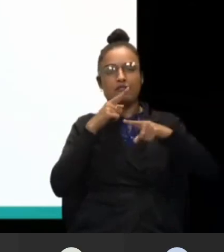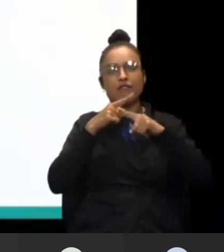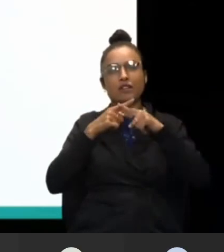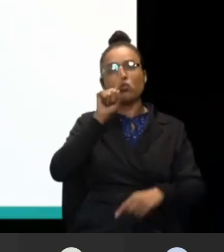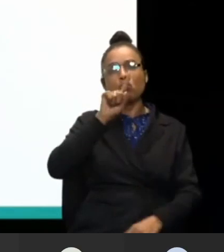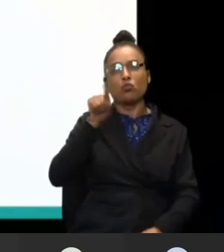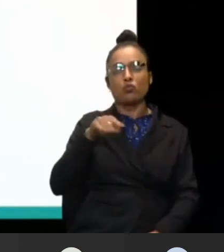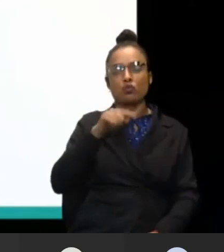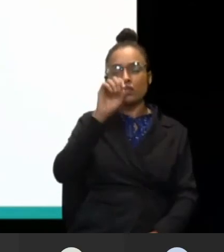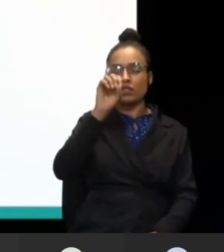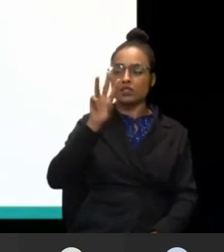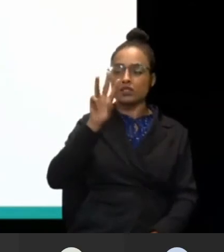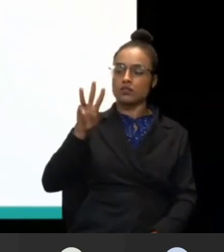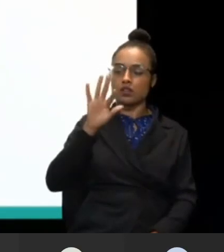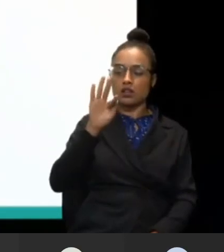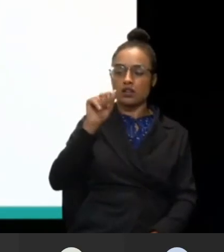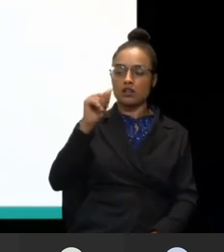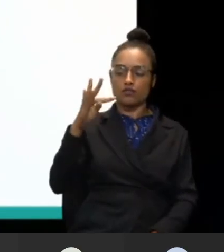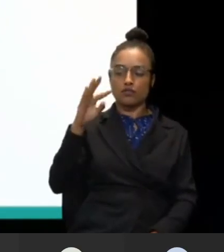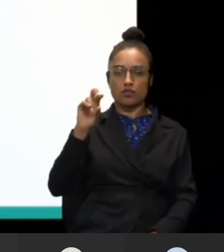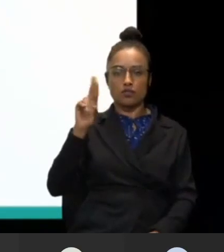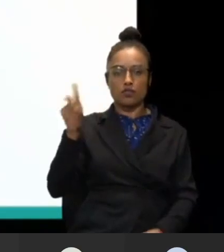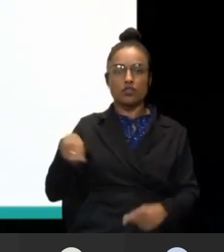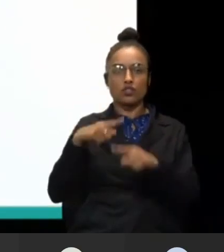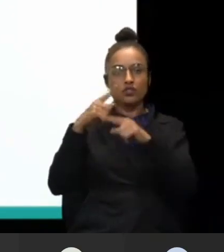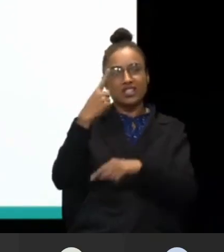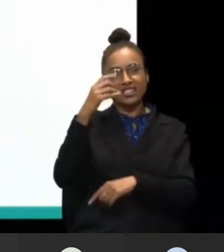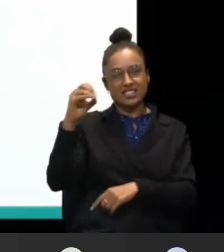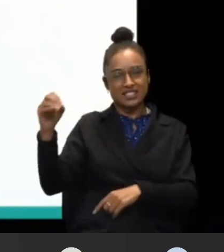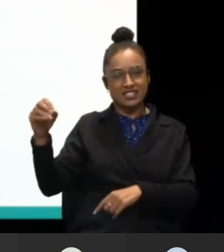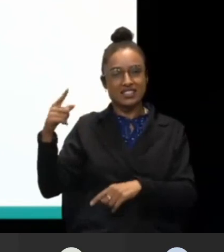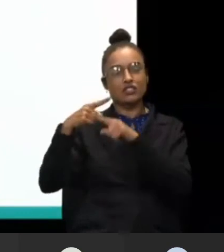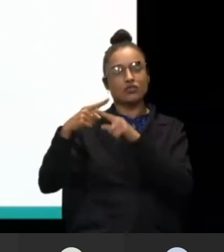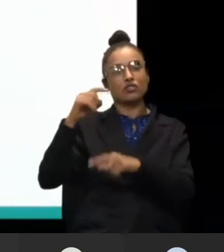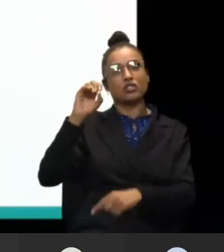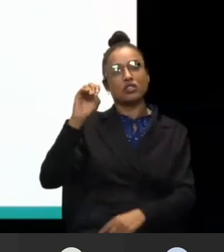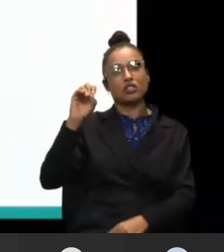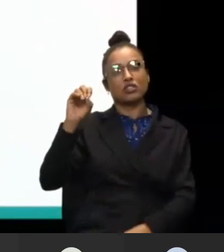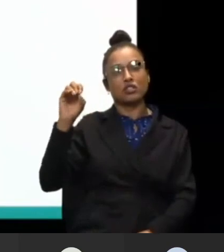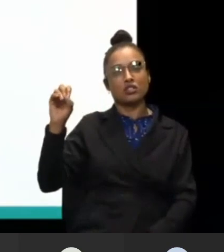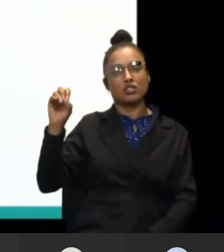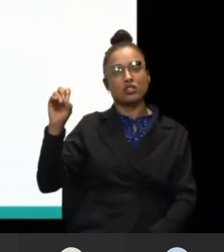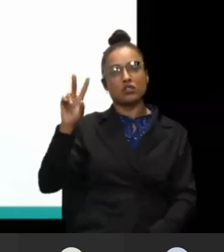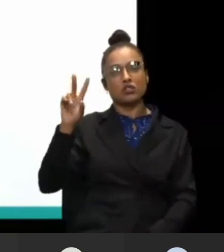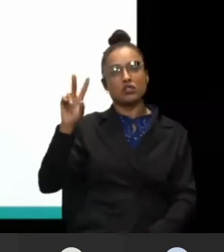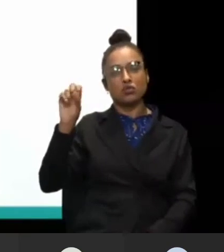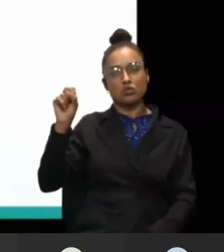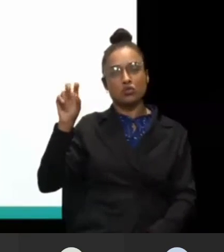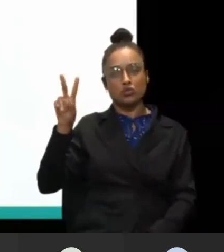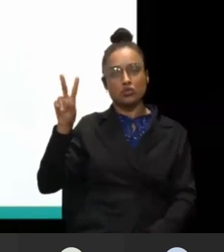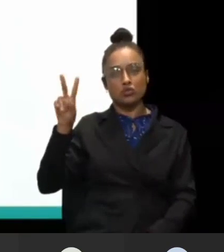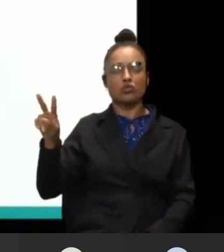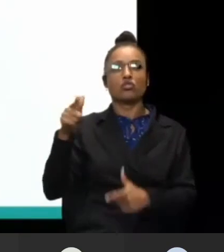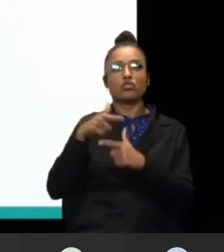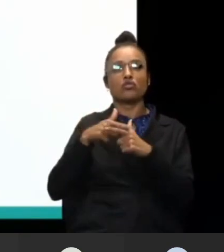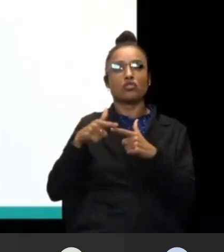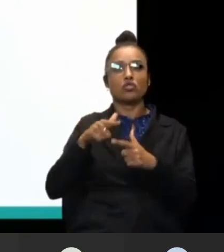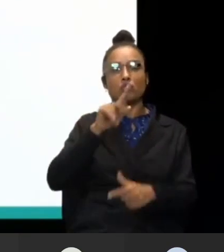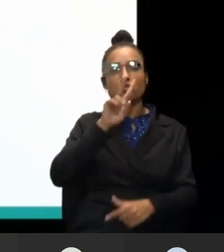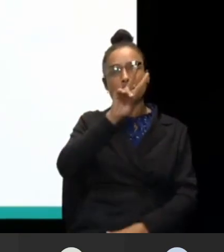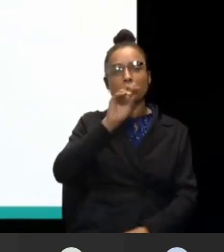fator 1,03 vezes 100 dividido por 0,0282, nós